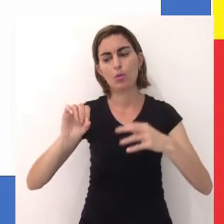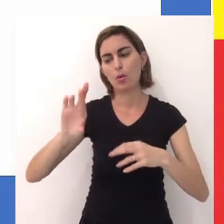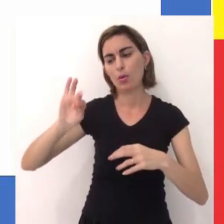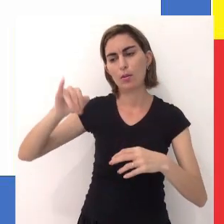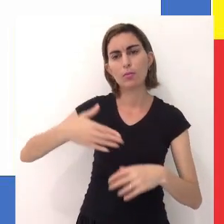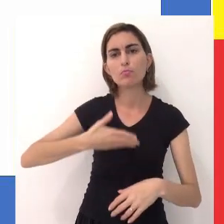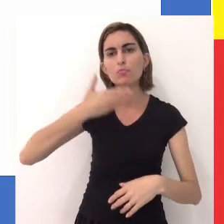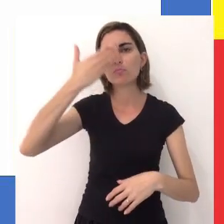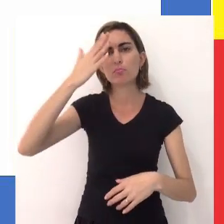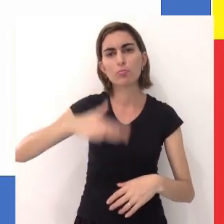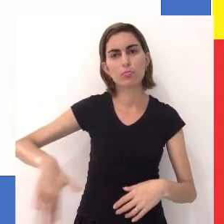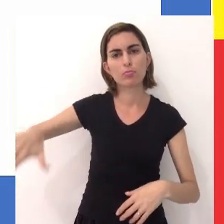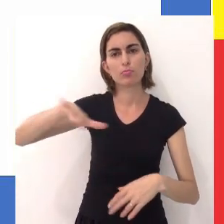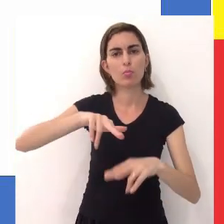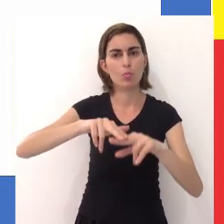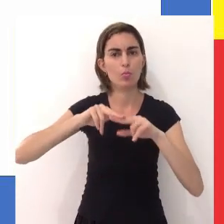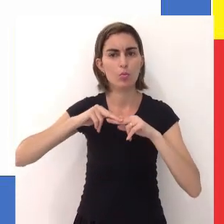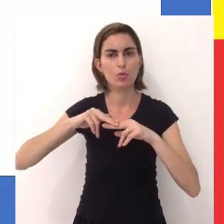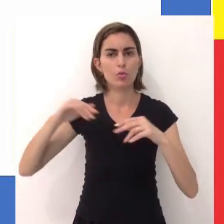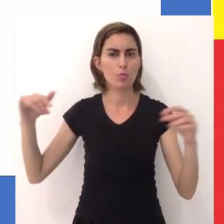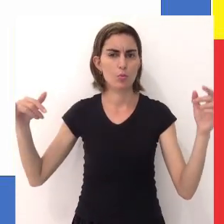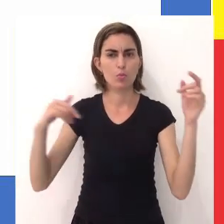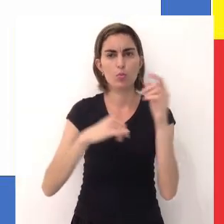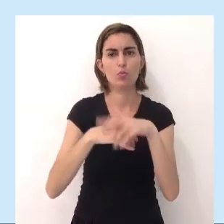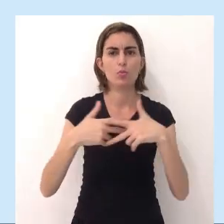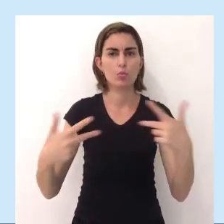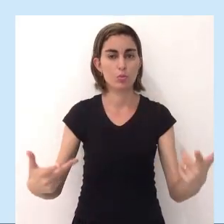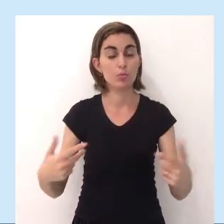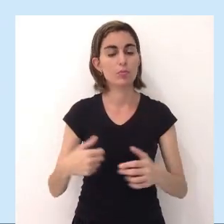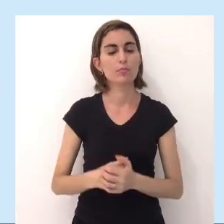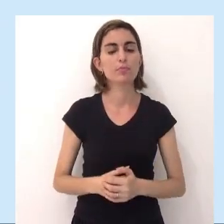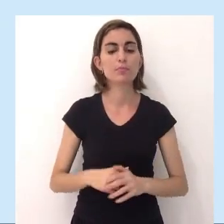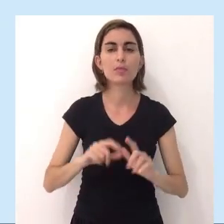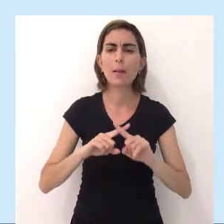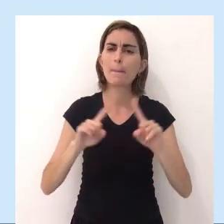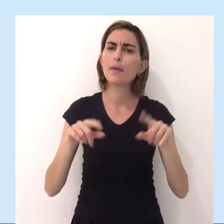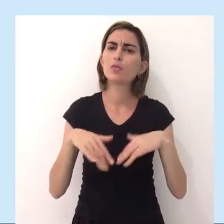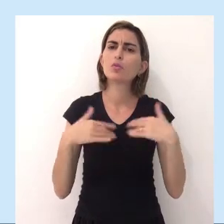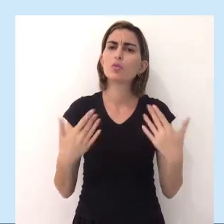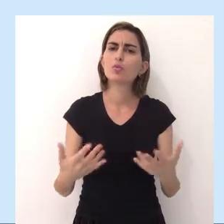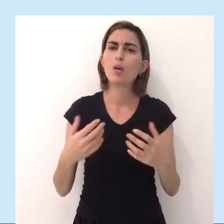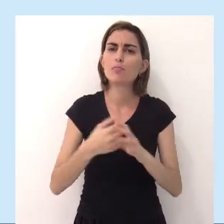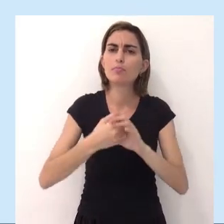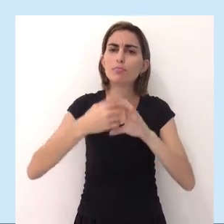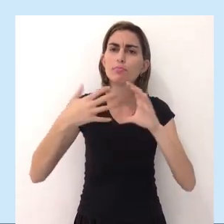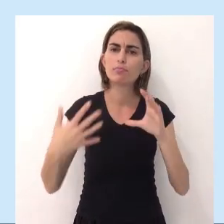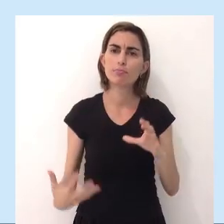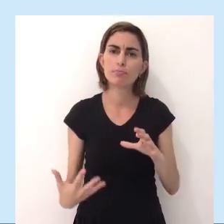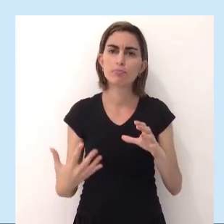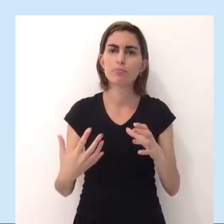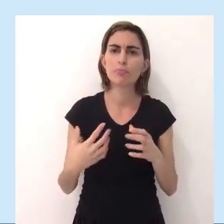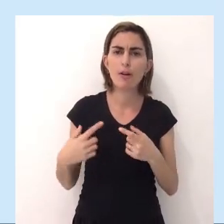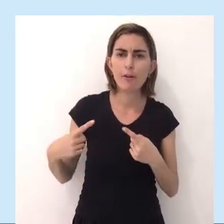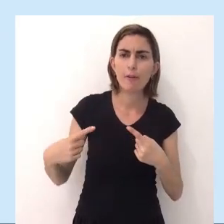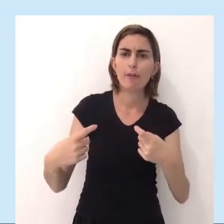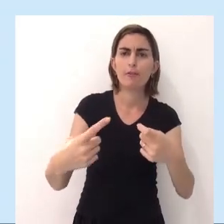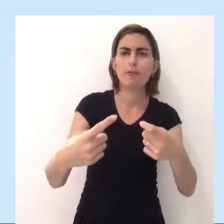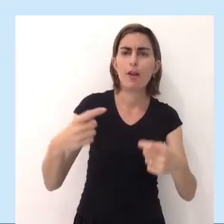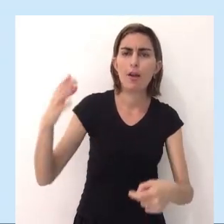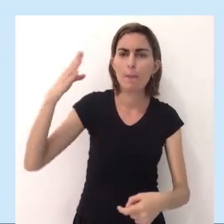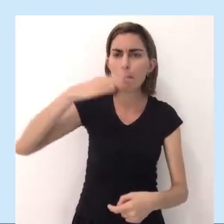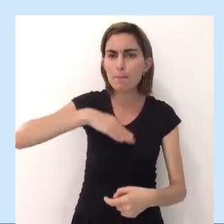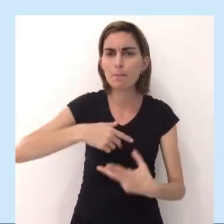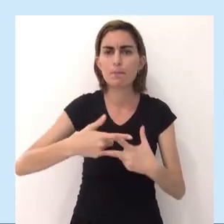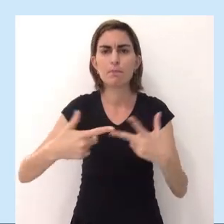Oriente Médio por conta desse ataque terrorista, ok? Mas quais são as características, né, dessa guerra do